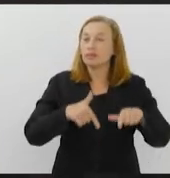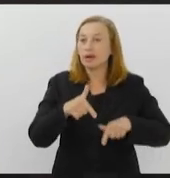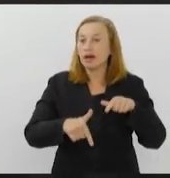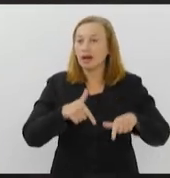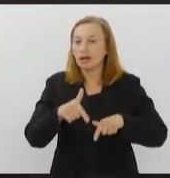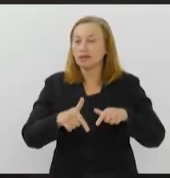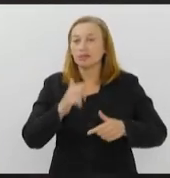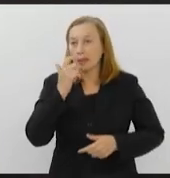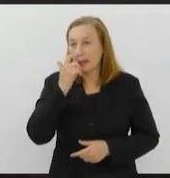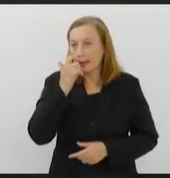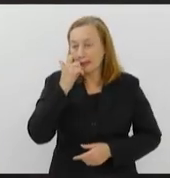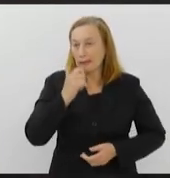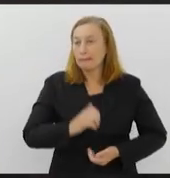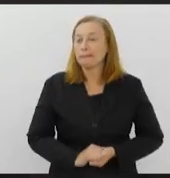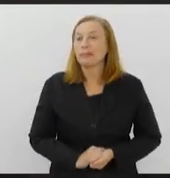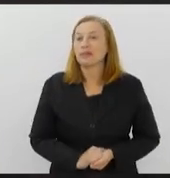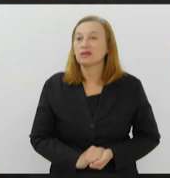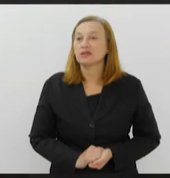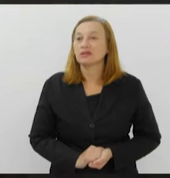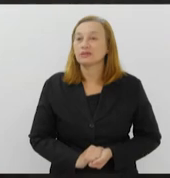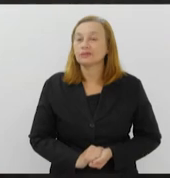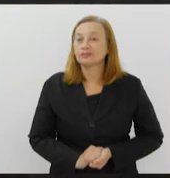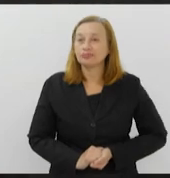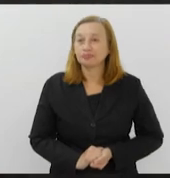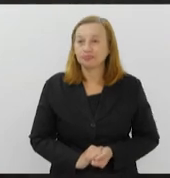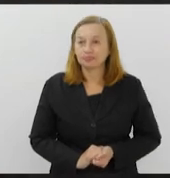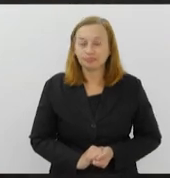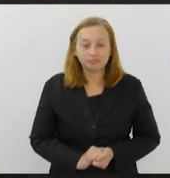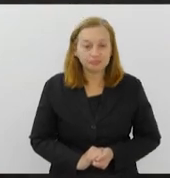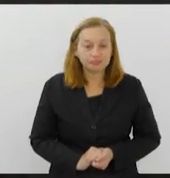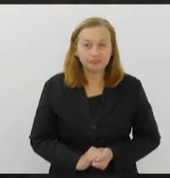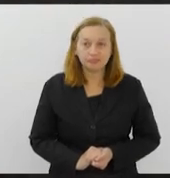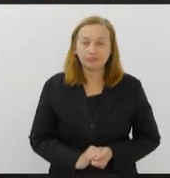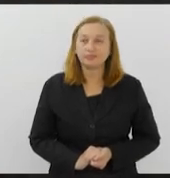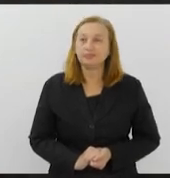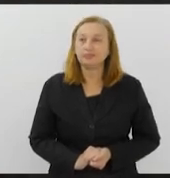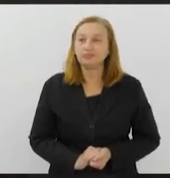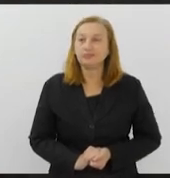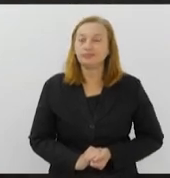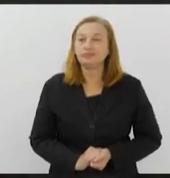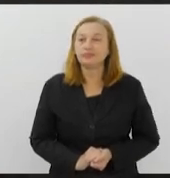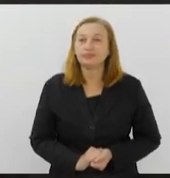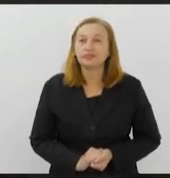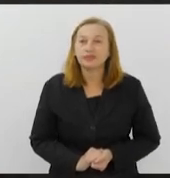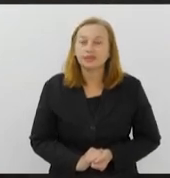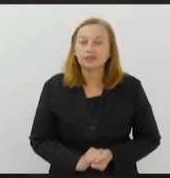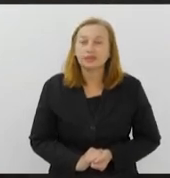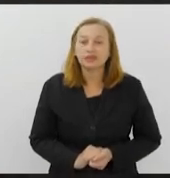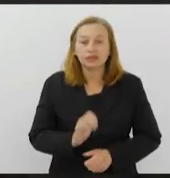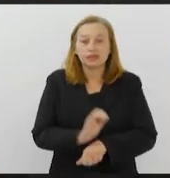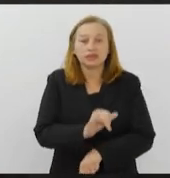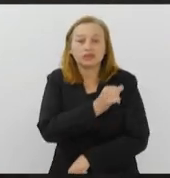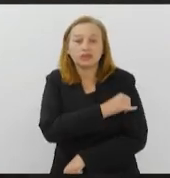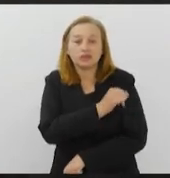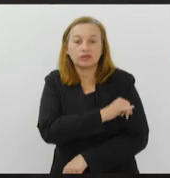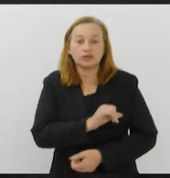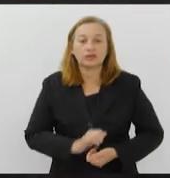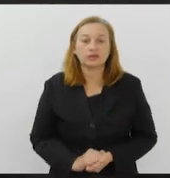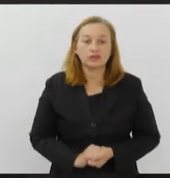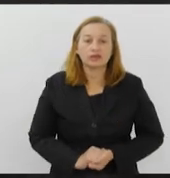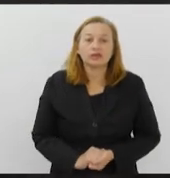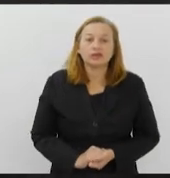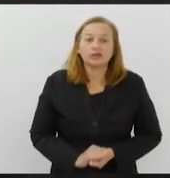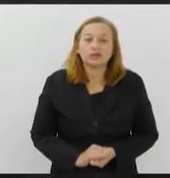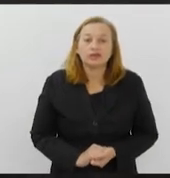serviços do Centro de Integração de Comando e Controle do Estado do Rio de Janeiro, de